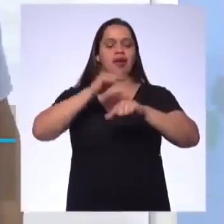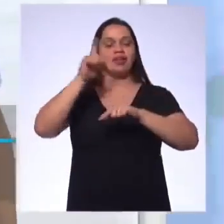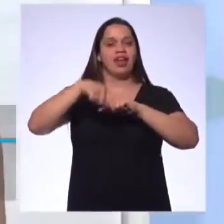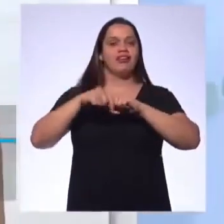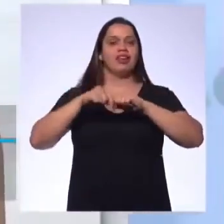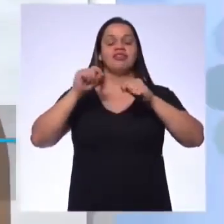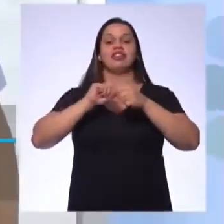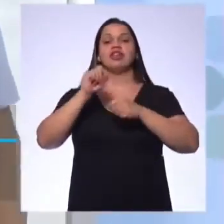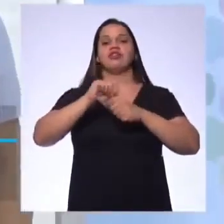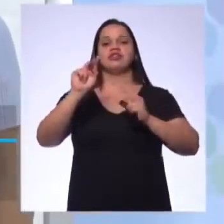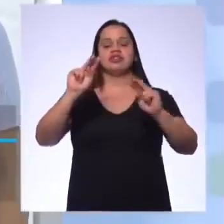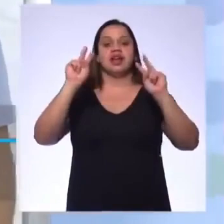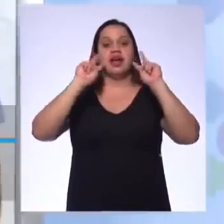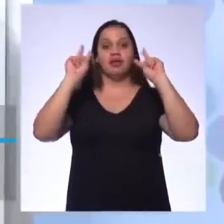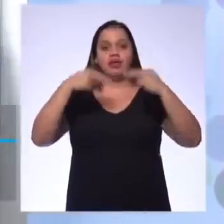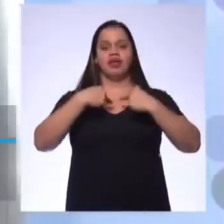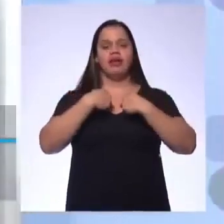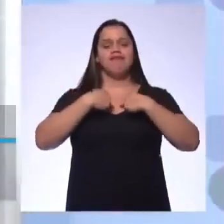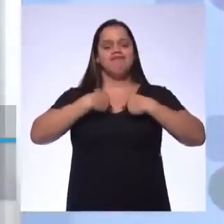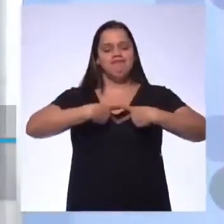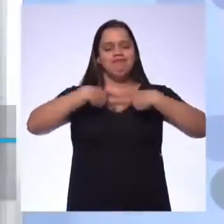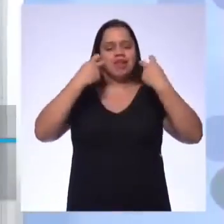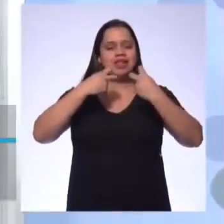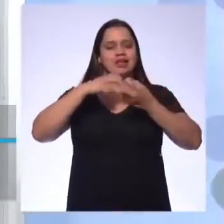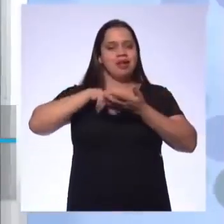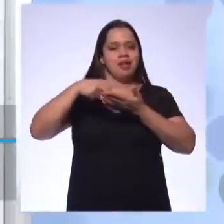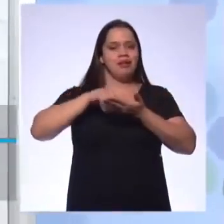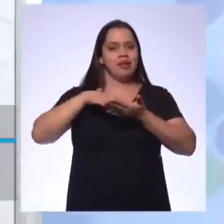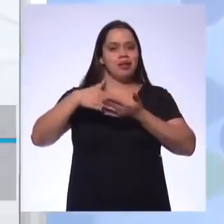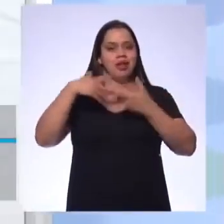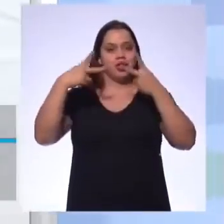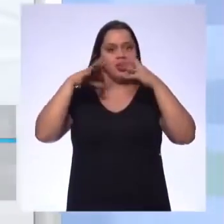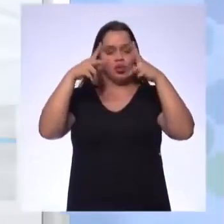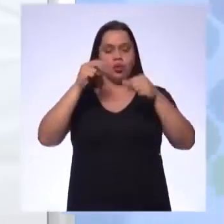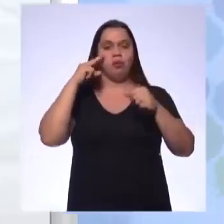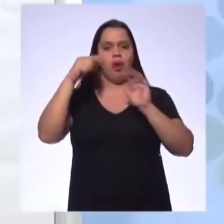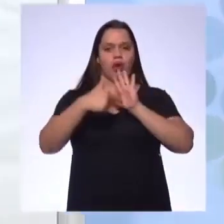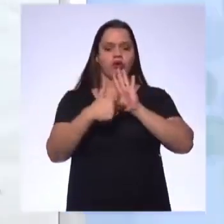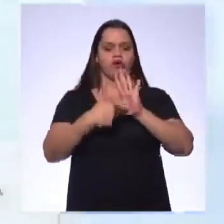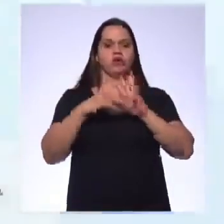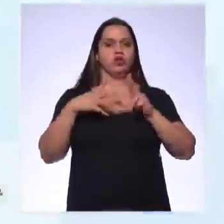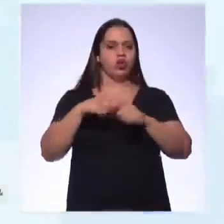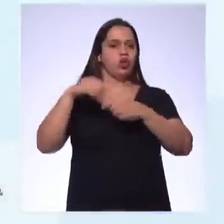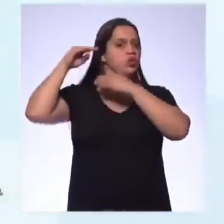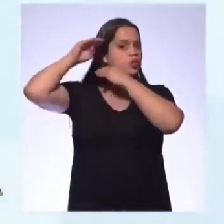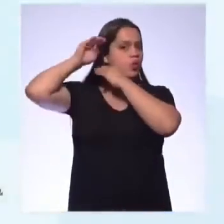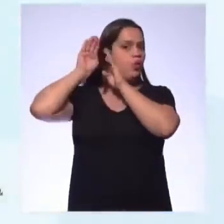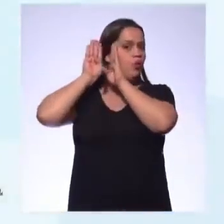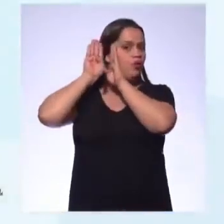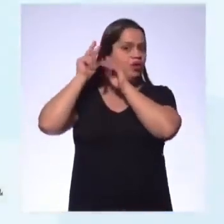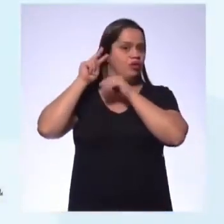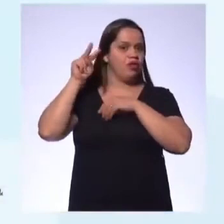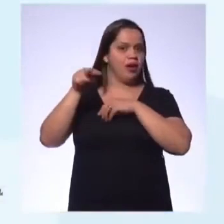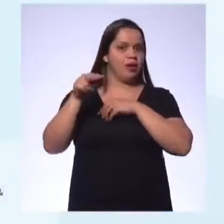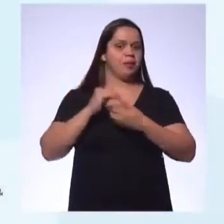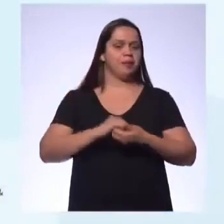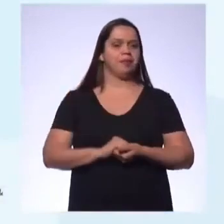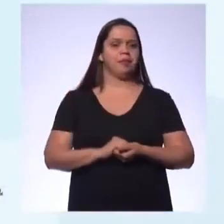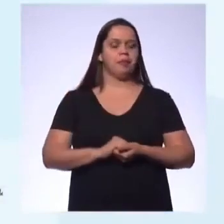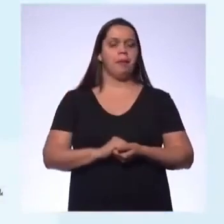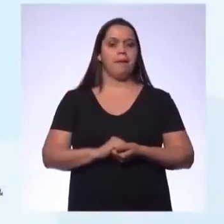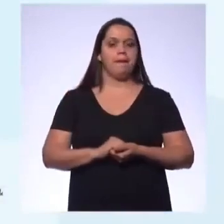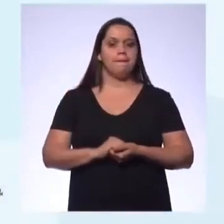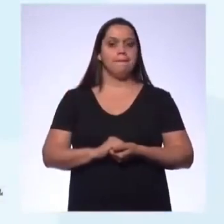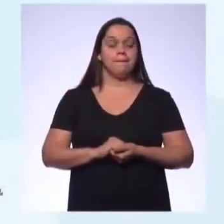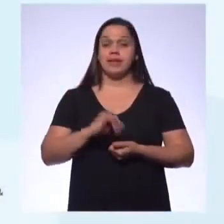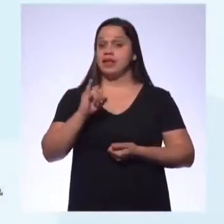é te dar interpretações. Essa que é a aula. Quer dizer, pode mostrar o ouvido aí que ele é responsável também. Se eu